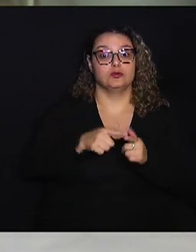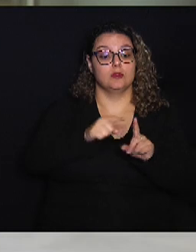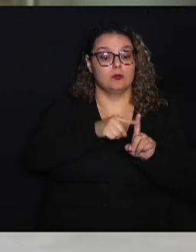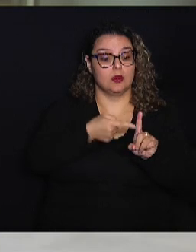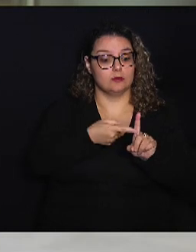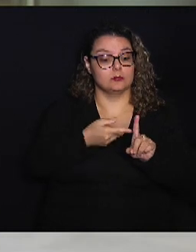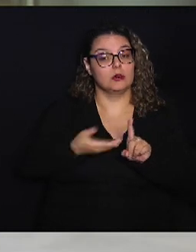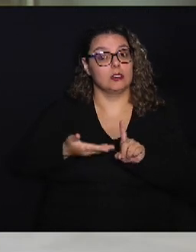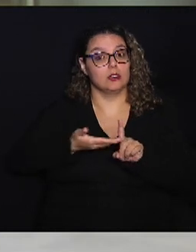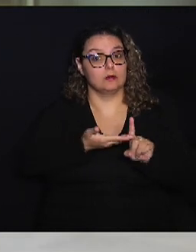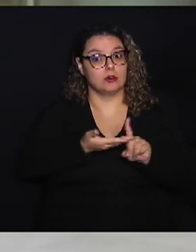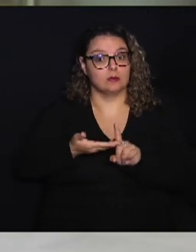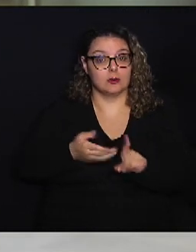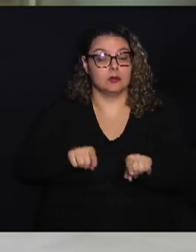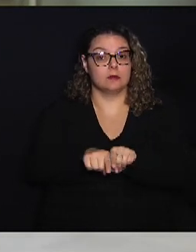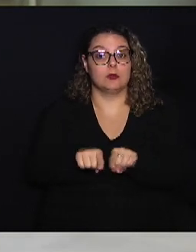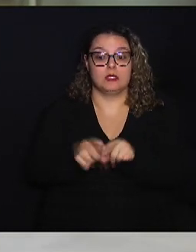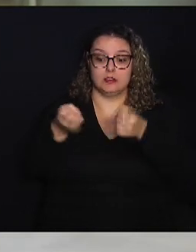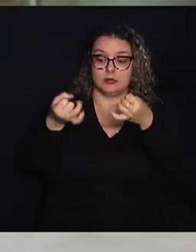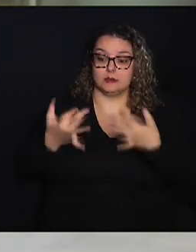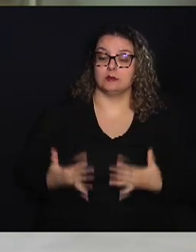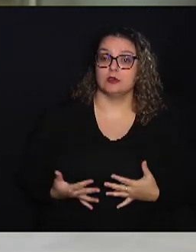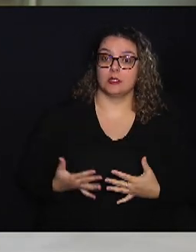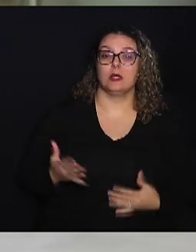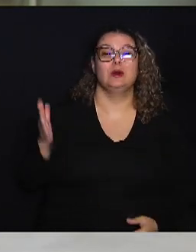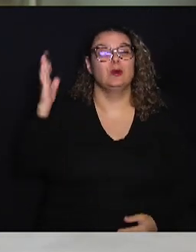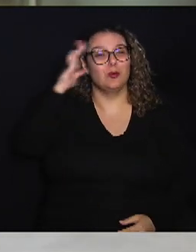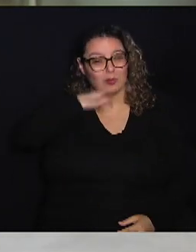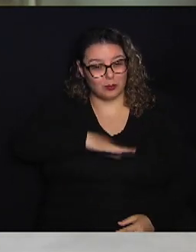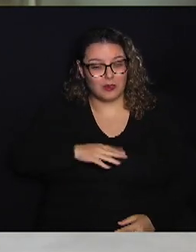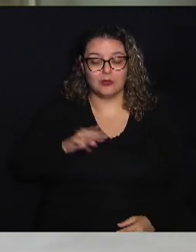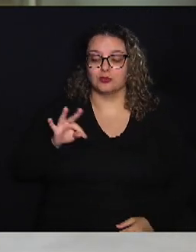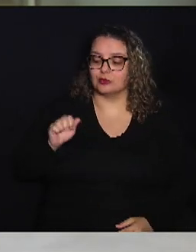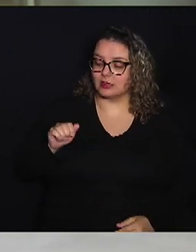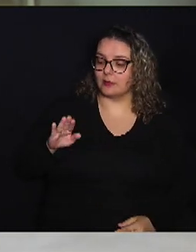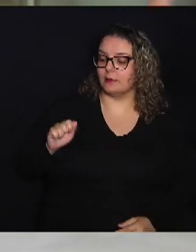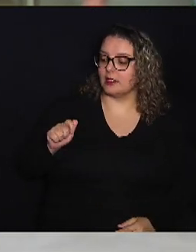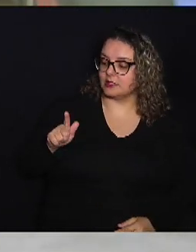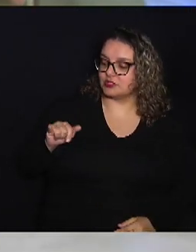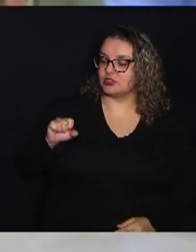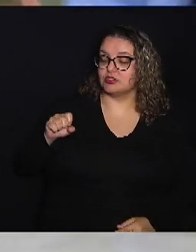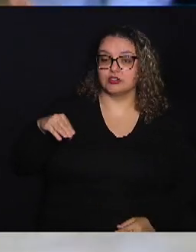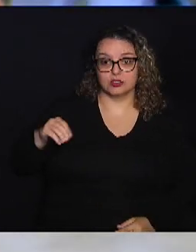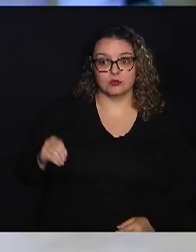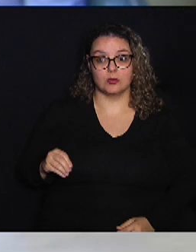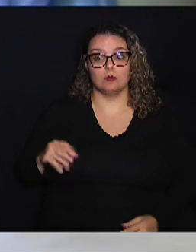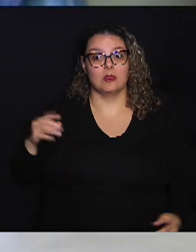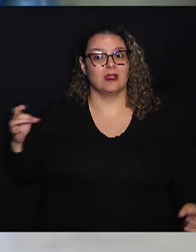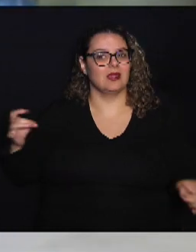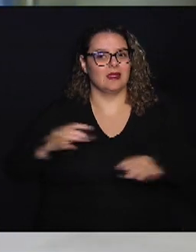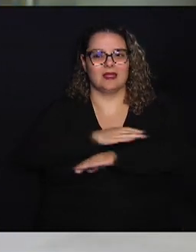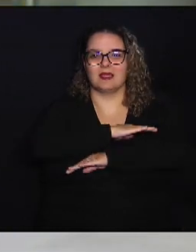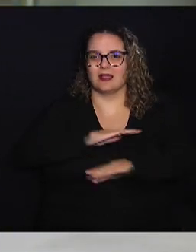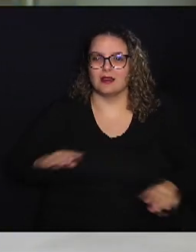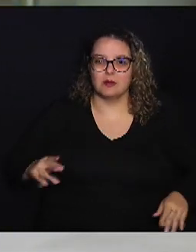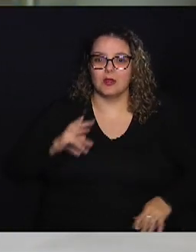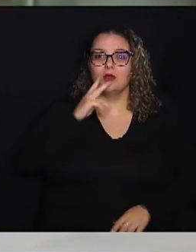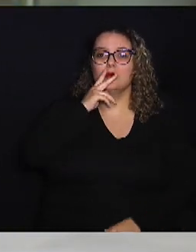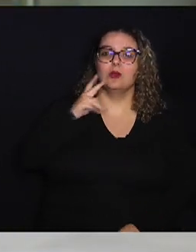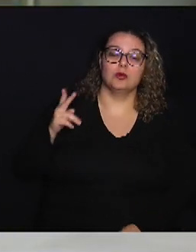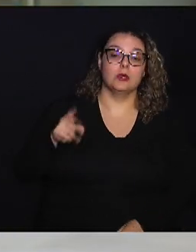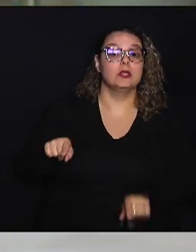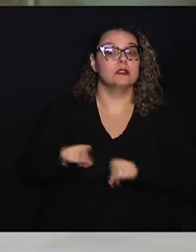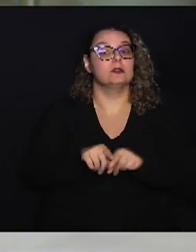em orientar as pessoas sobre os malefícios do tabagismo, sobre o combate ao fumo, principalmente aos jovens e